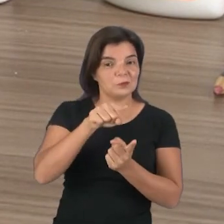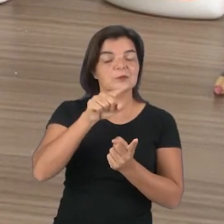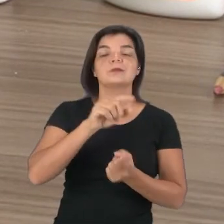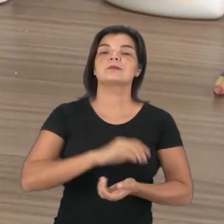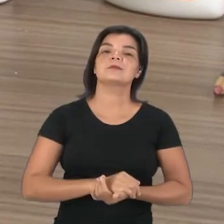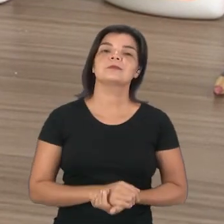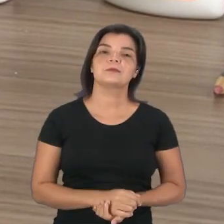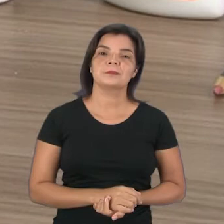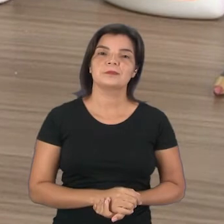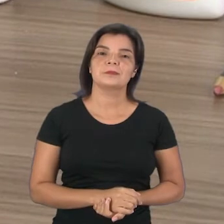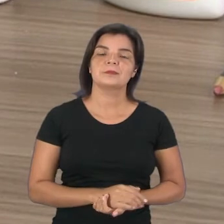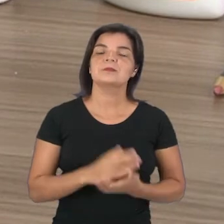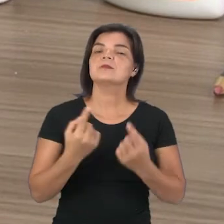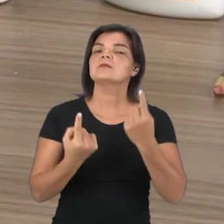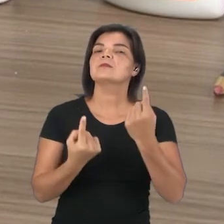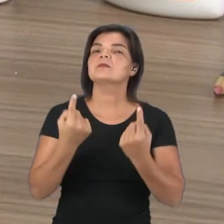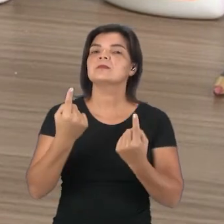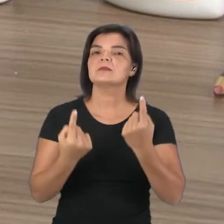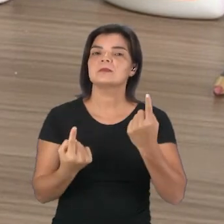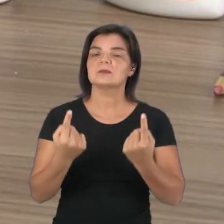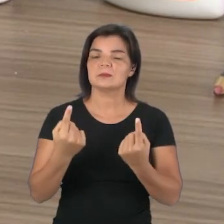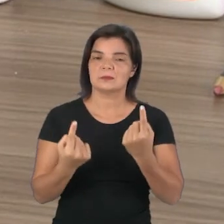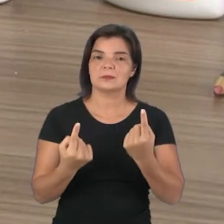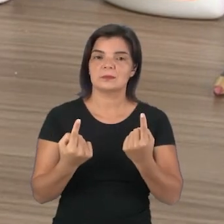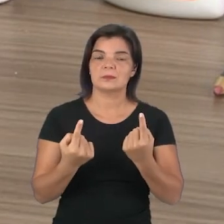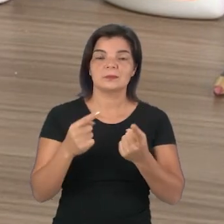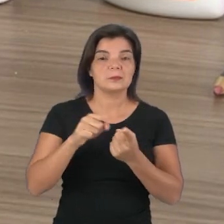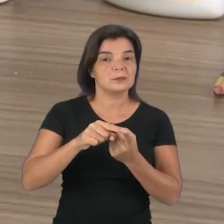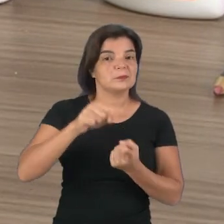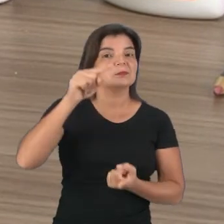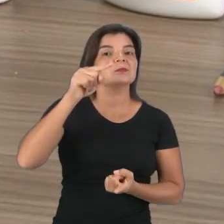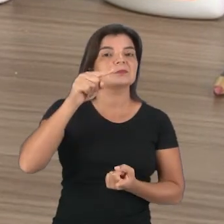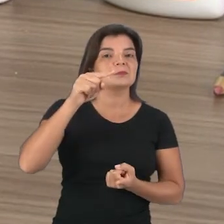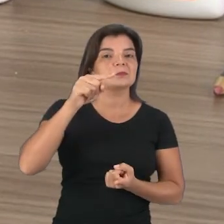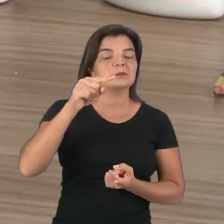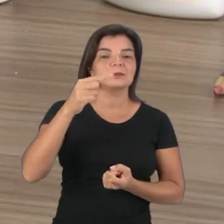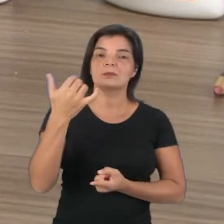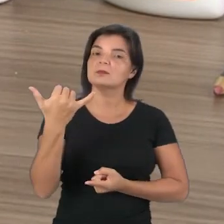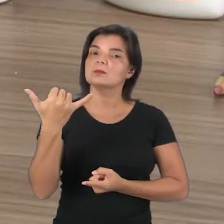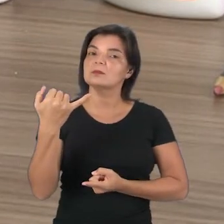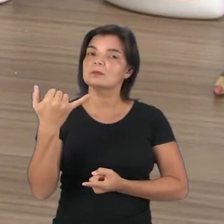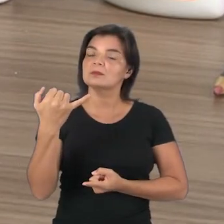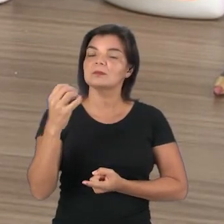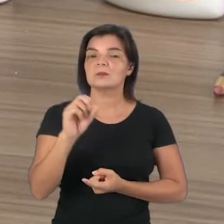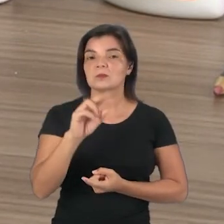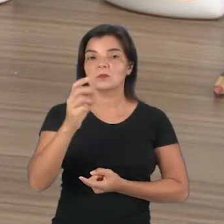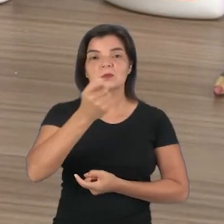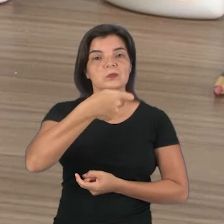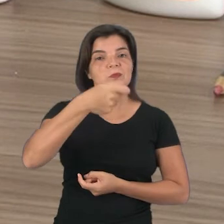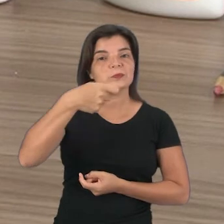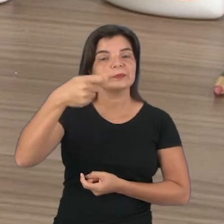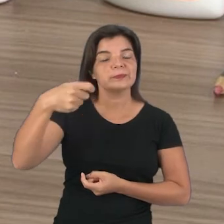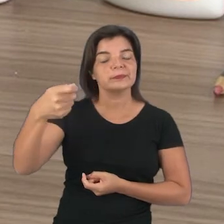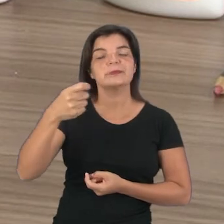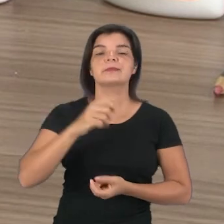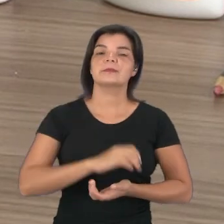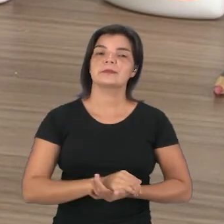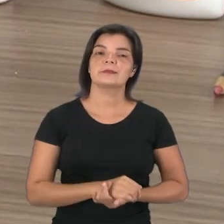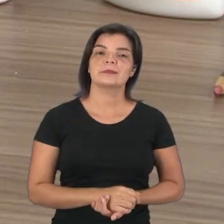menor. Qual dos dois é o maior? A caneta ou o pincel de